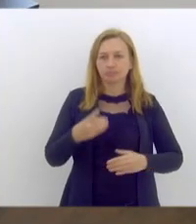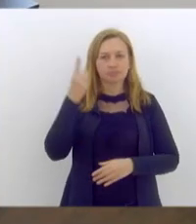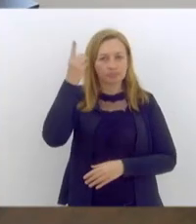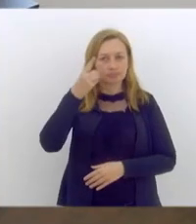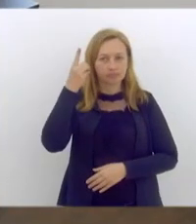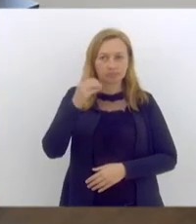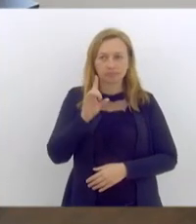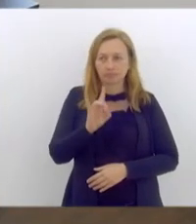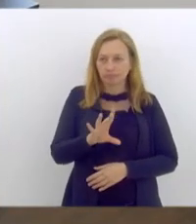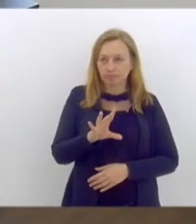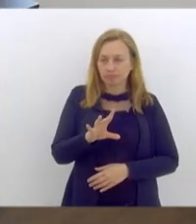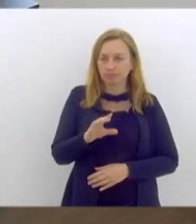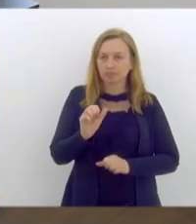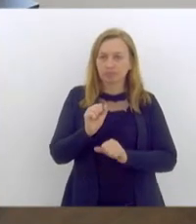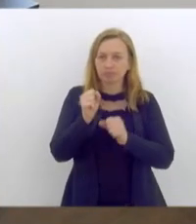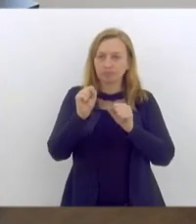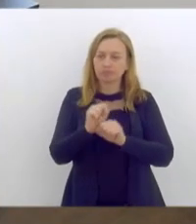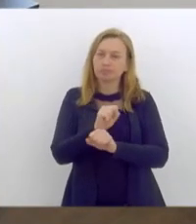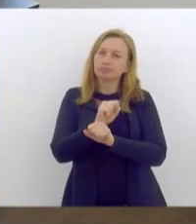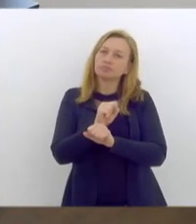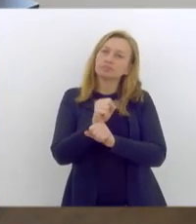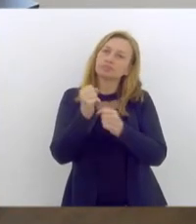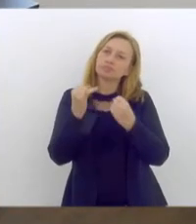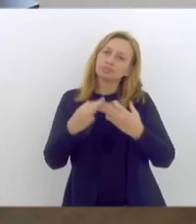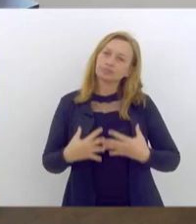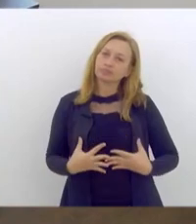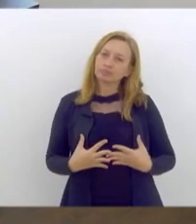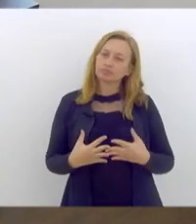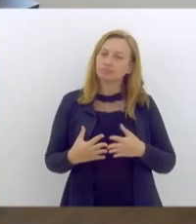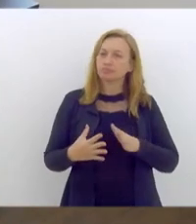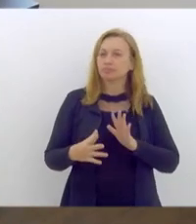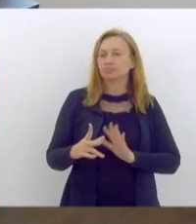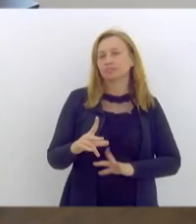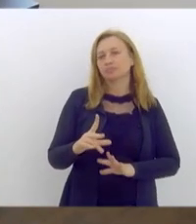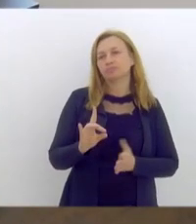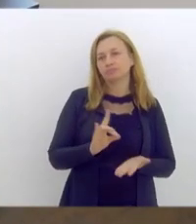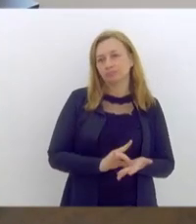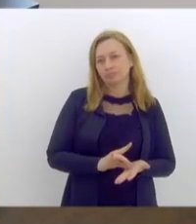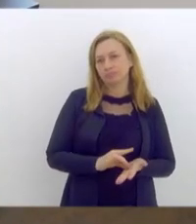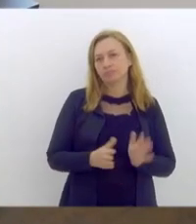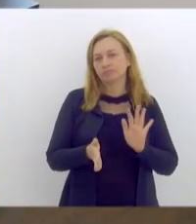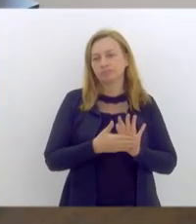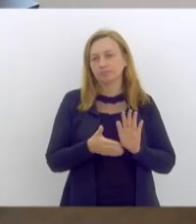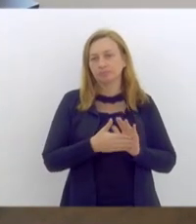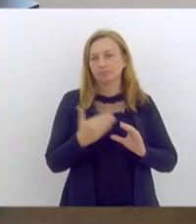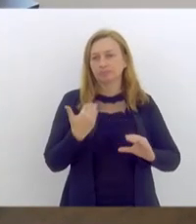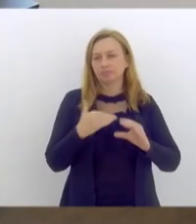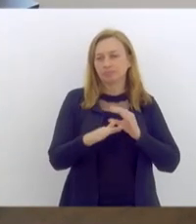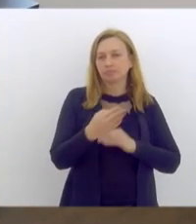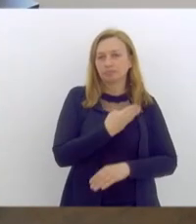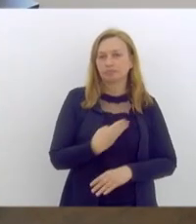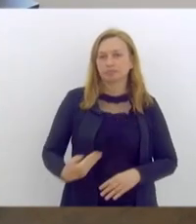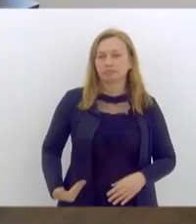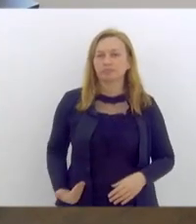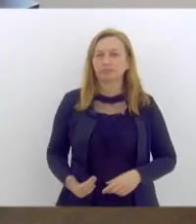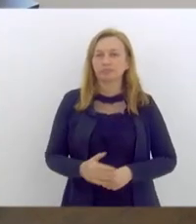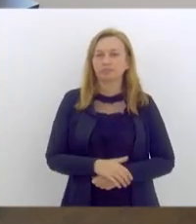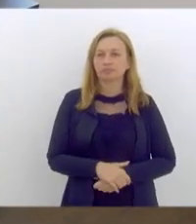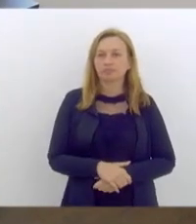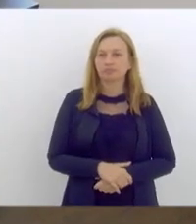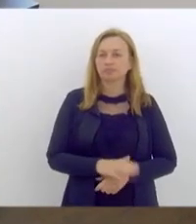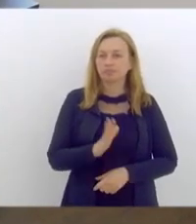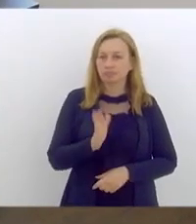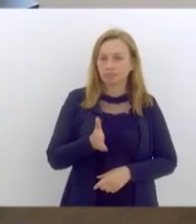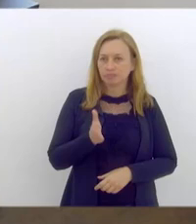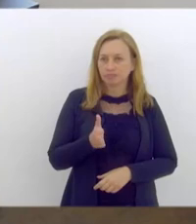título de esclarecimento na realidade né A Proposta original enviada na mensagem no Governador ela